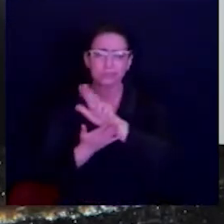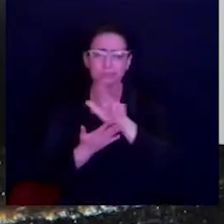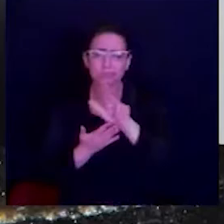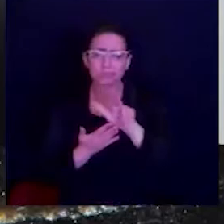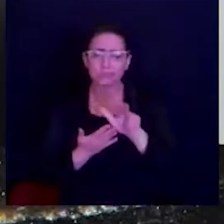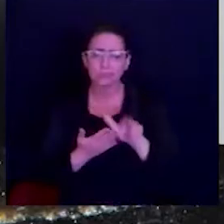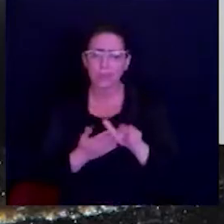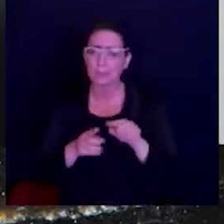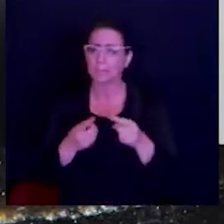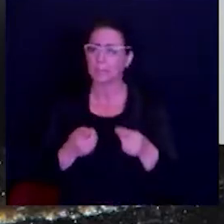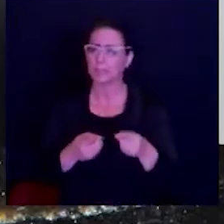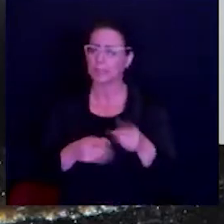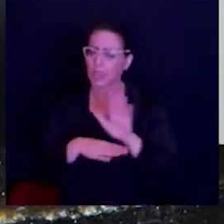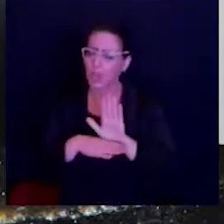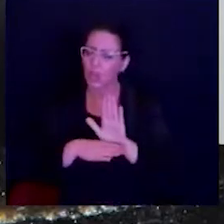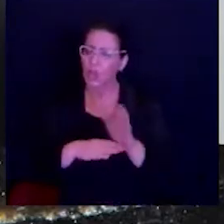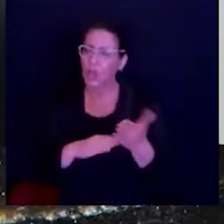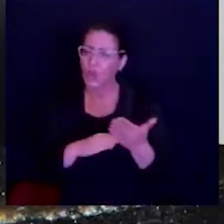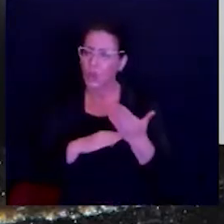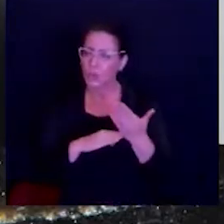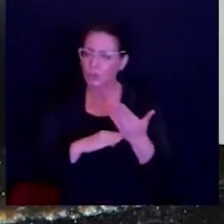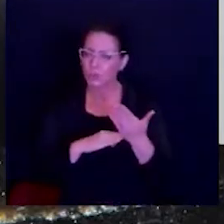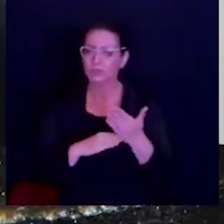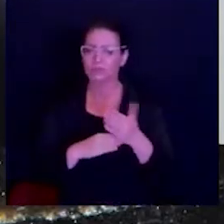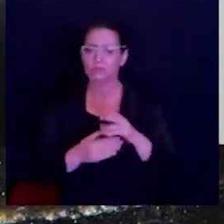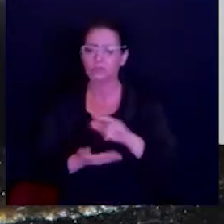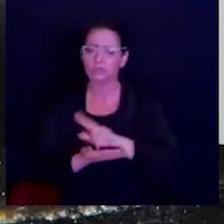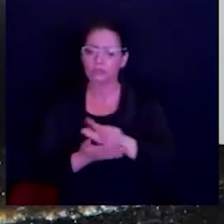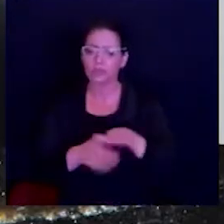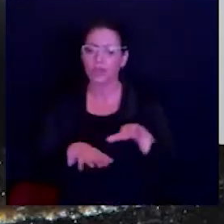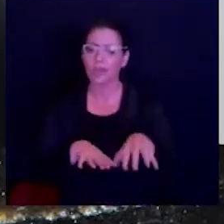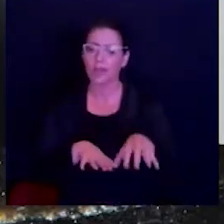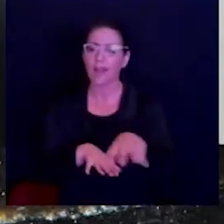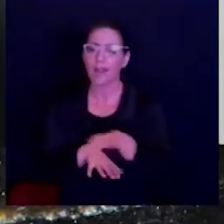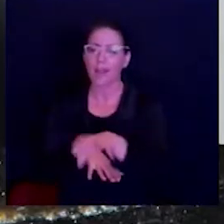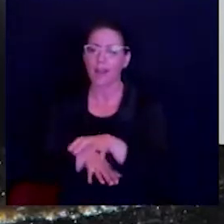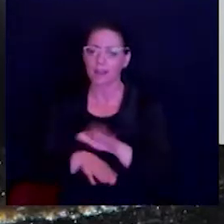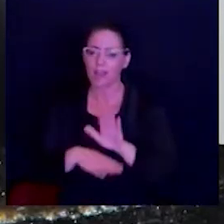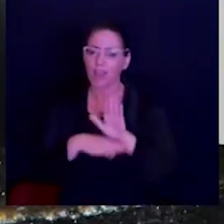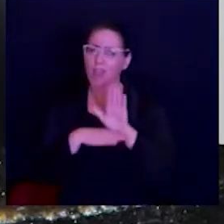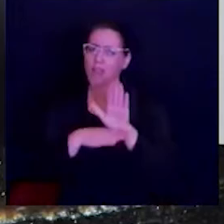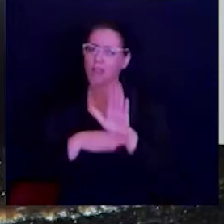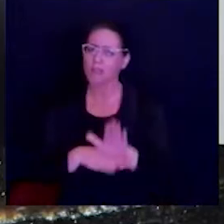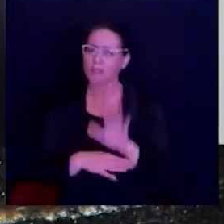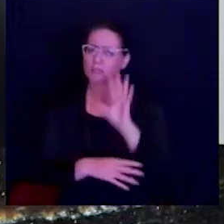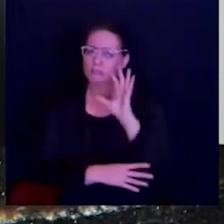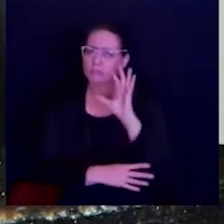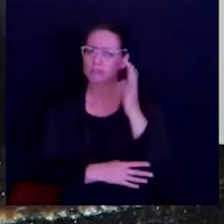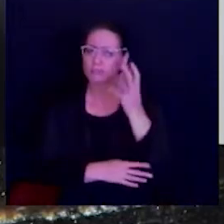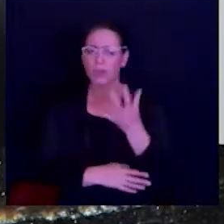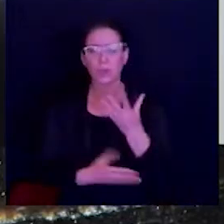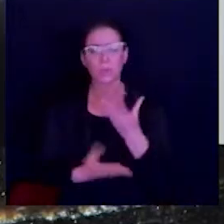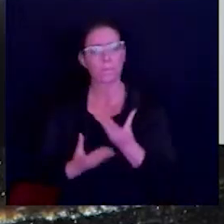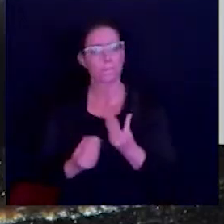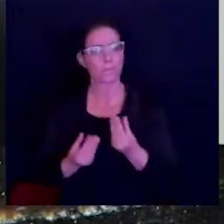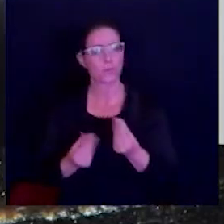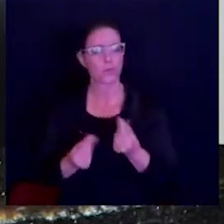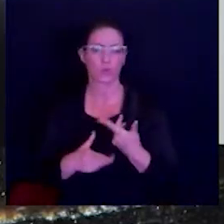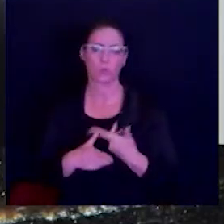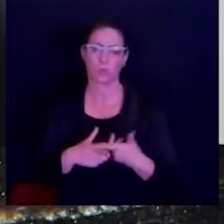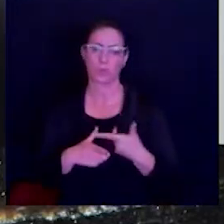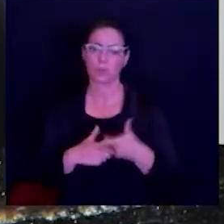que a cooperação nas diferentes áreas auxilia ou até mesmo soluciona muitos desses